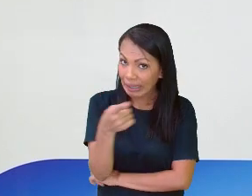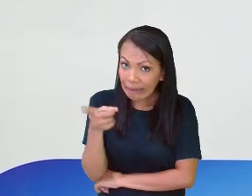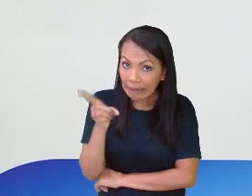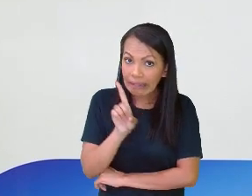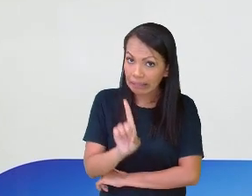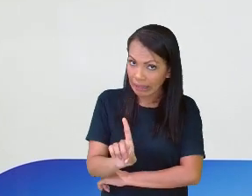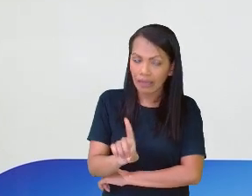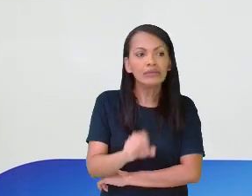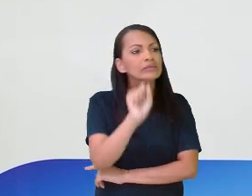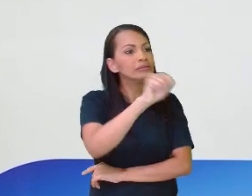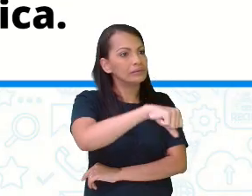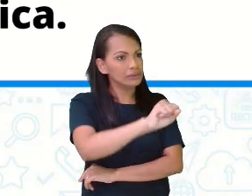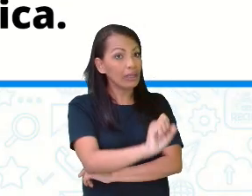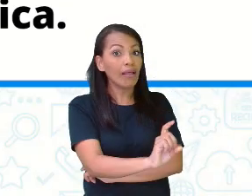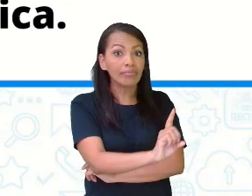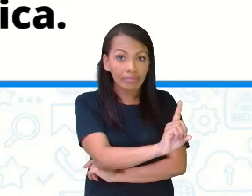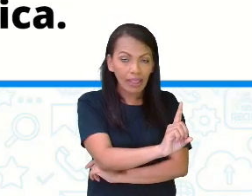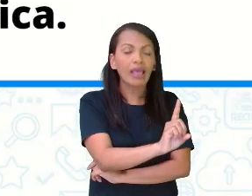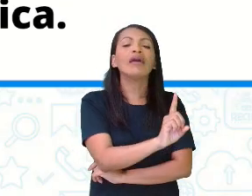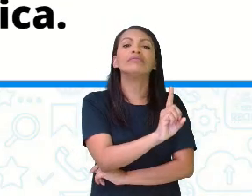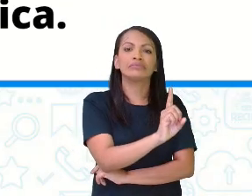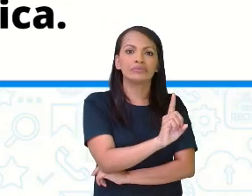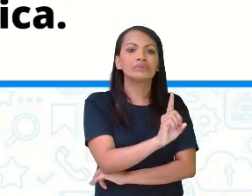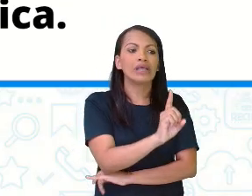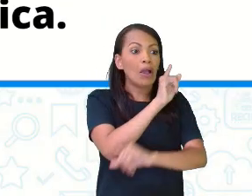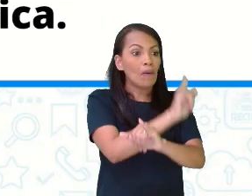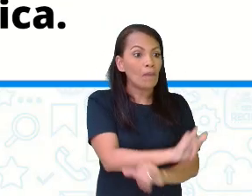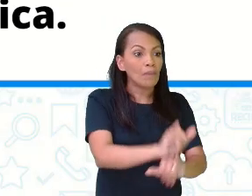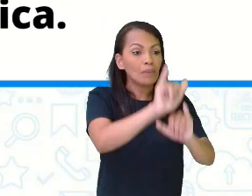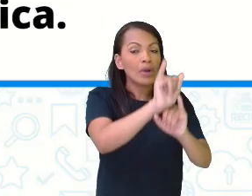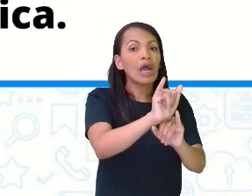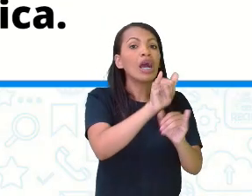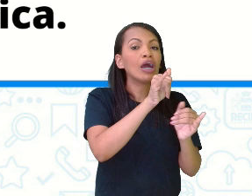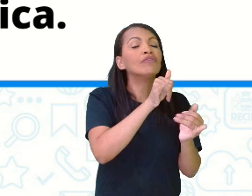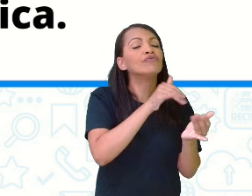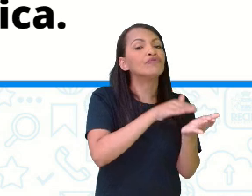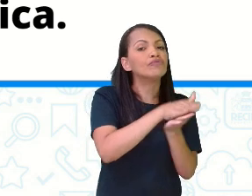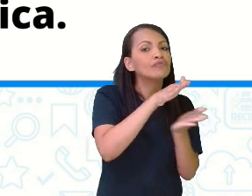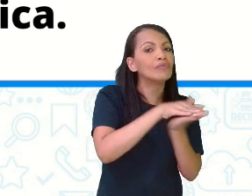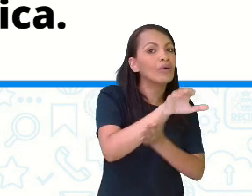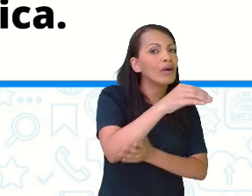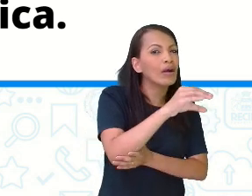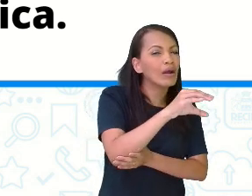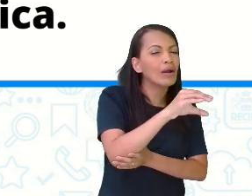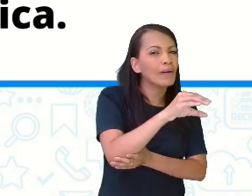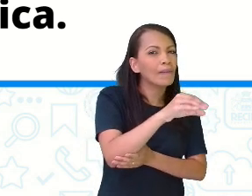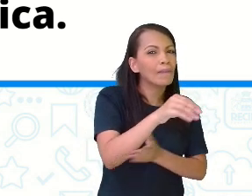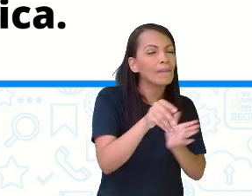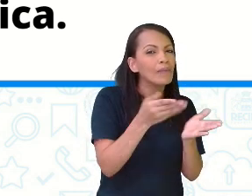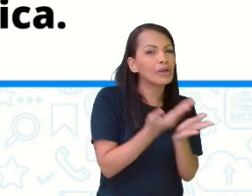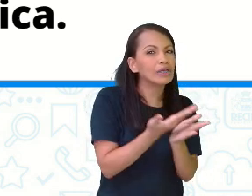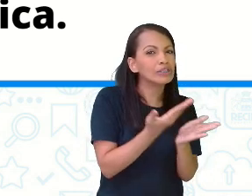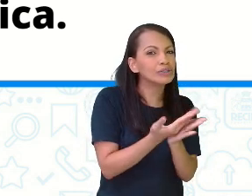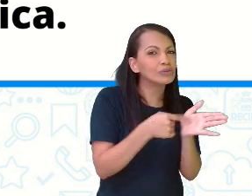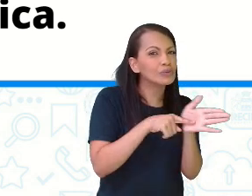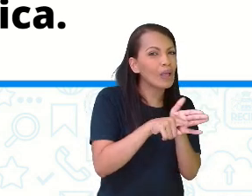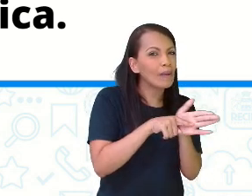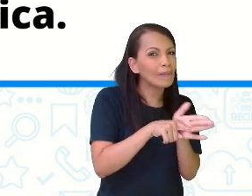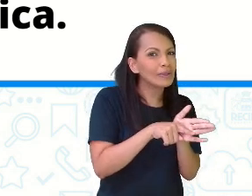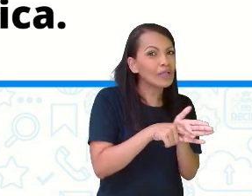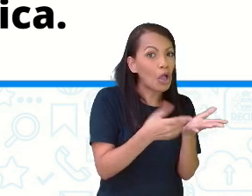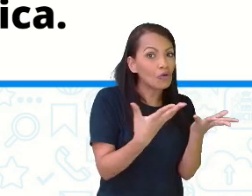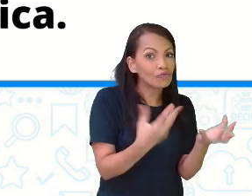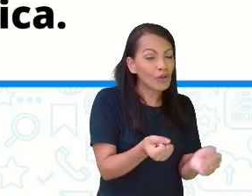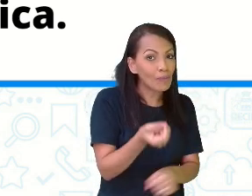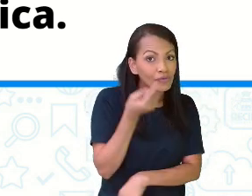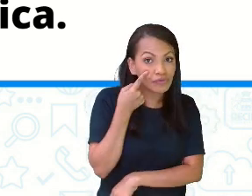foi para o seu Letra D, dá uma informação científica, é o que eles estão achando que é. Vamos ver, vamos corrigir então